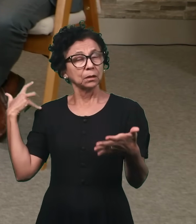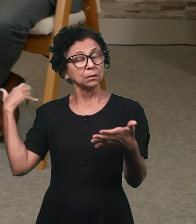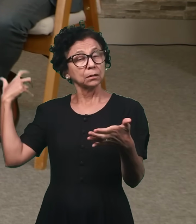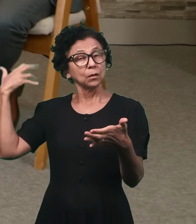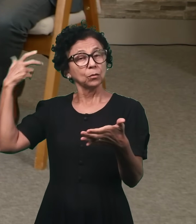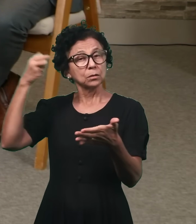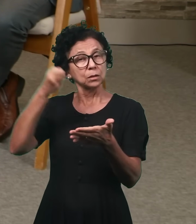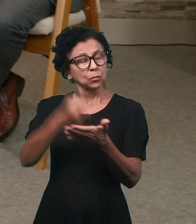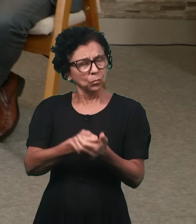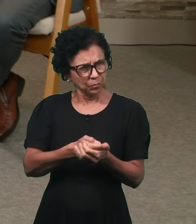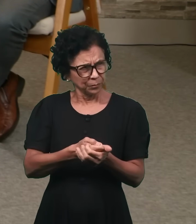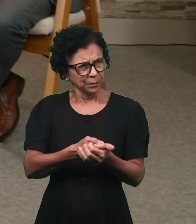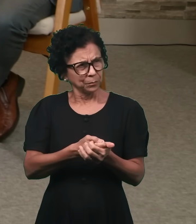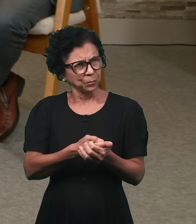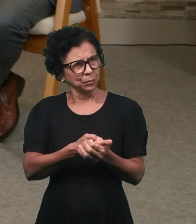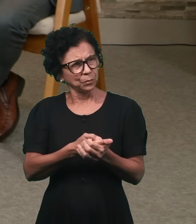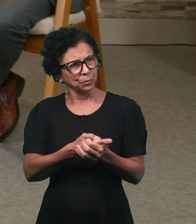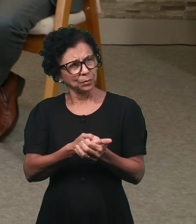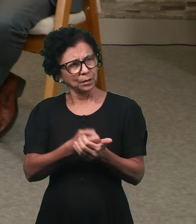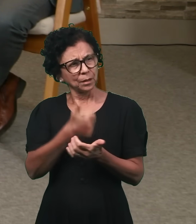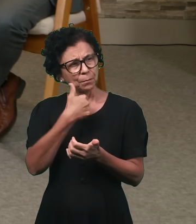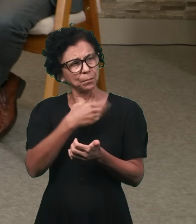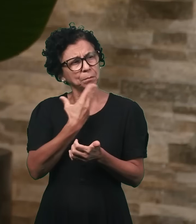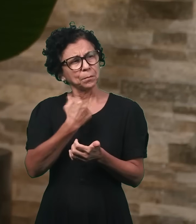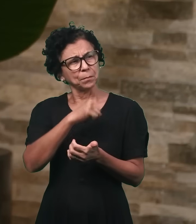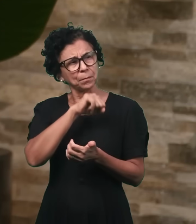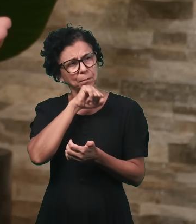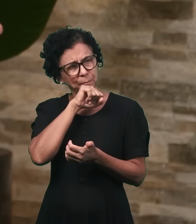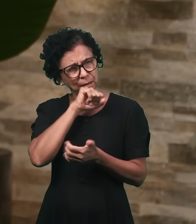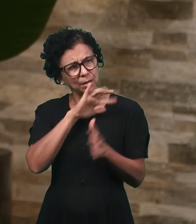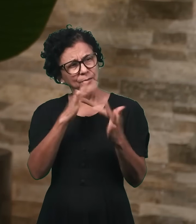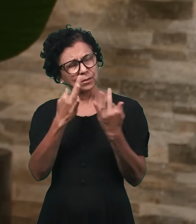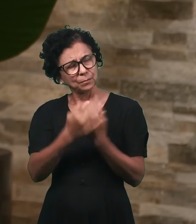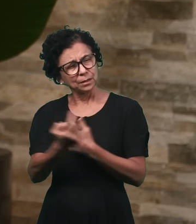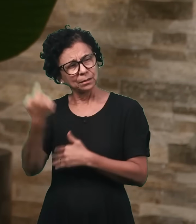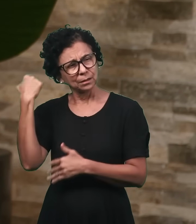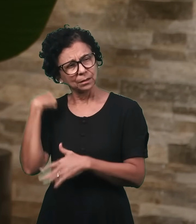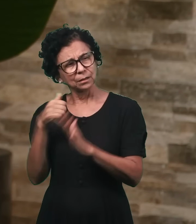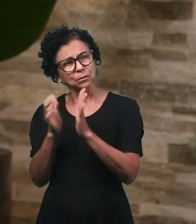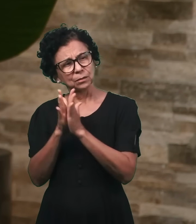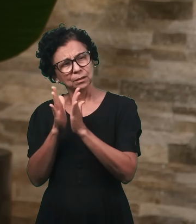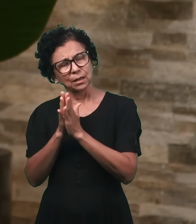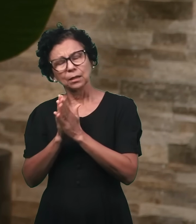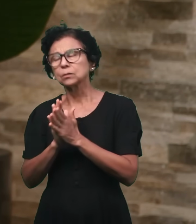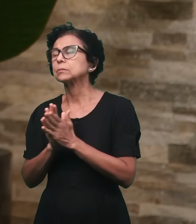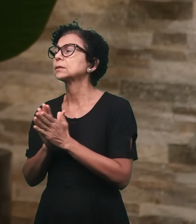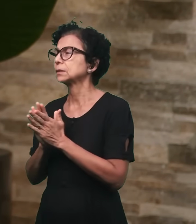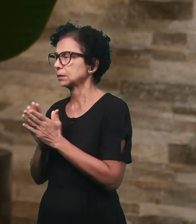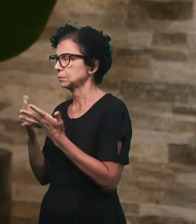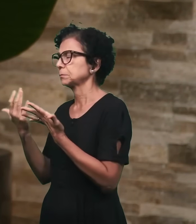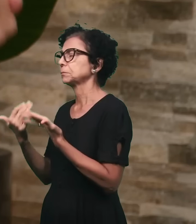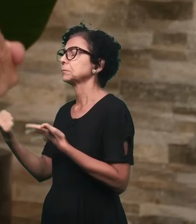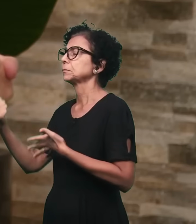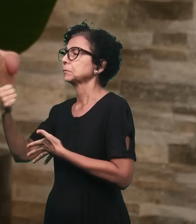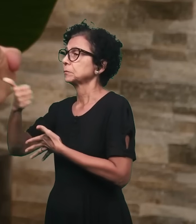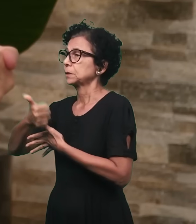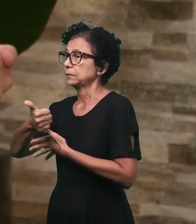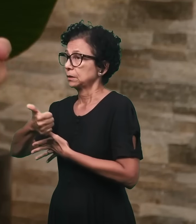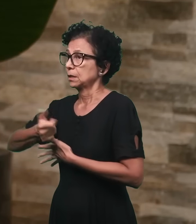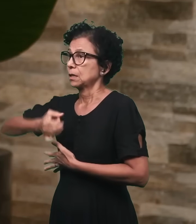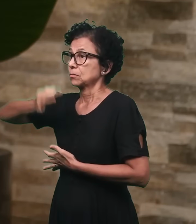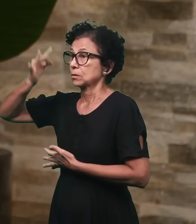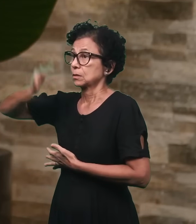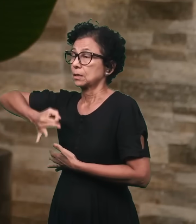pais e avós? Eu não tenho dúvida nenhuma disso, pastor. É um privilégio e eu tenho certeza, não só porque a palavra nos